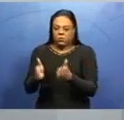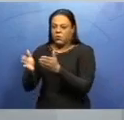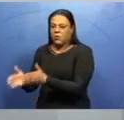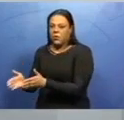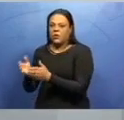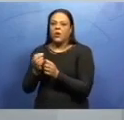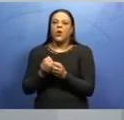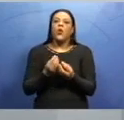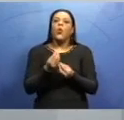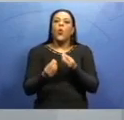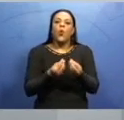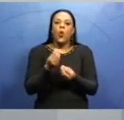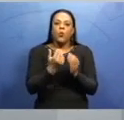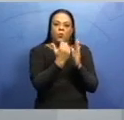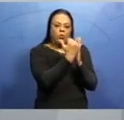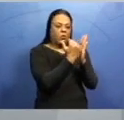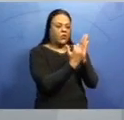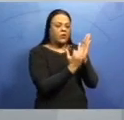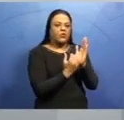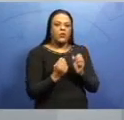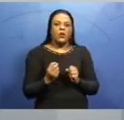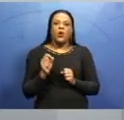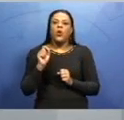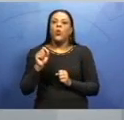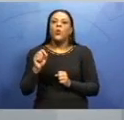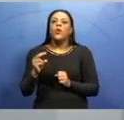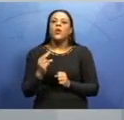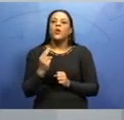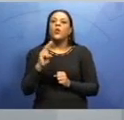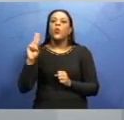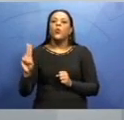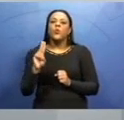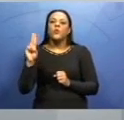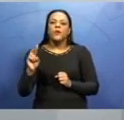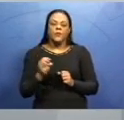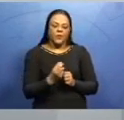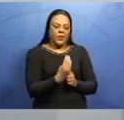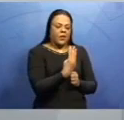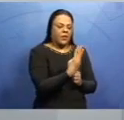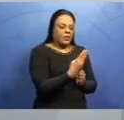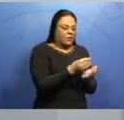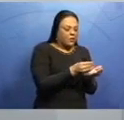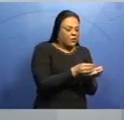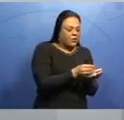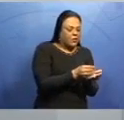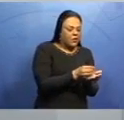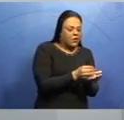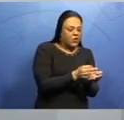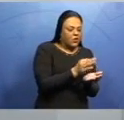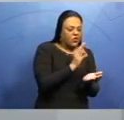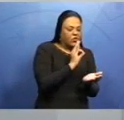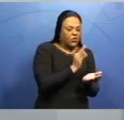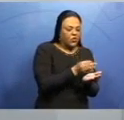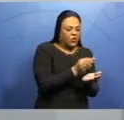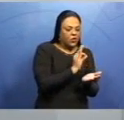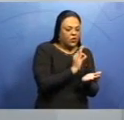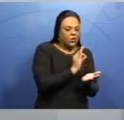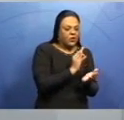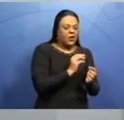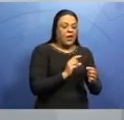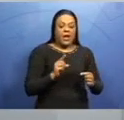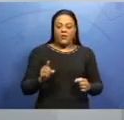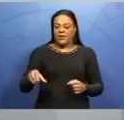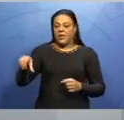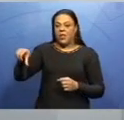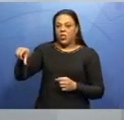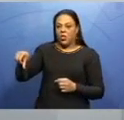providenciar? Então, de 3 xícaras de farinha de trigo, ela vai usar 9. 2 xícaras